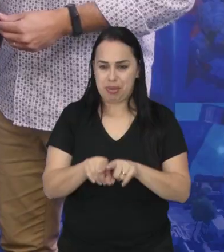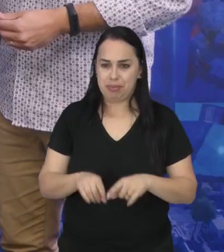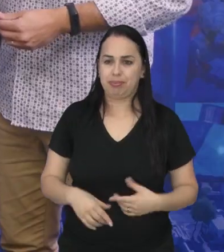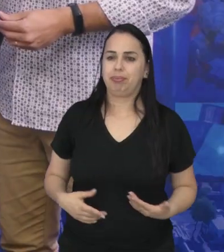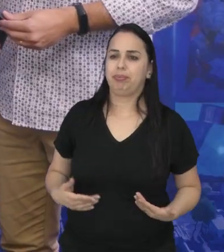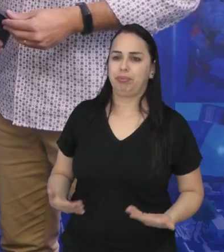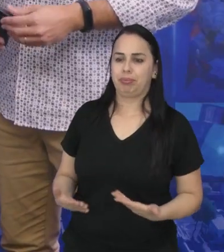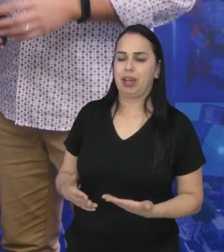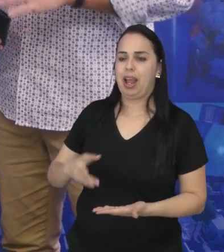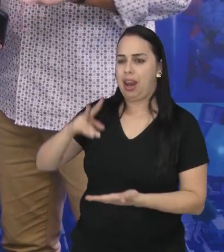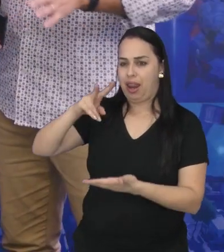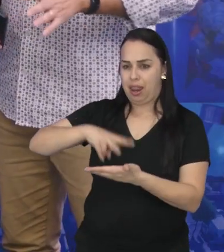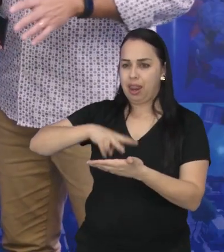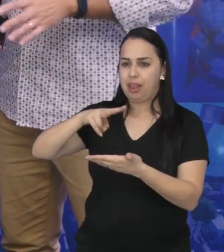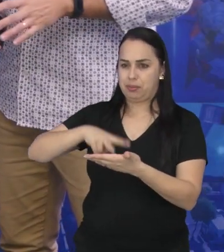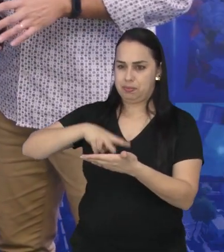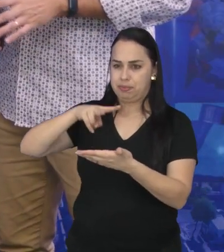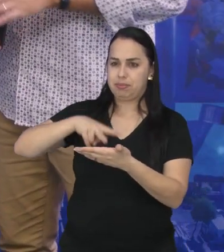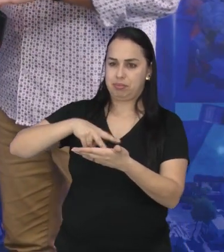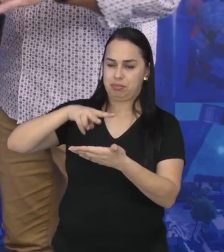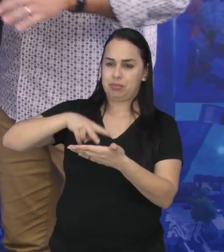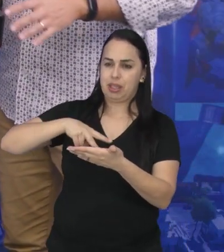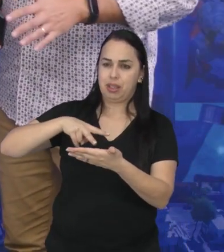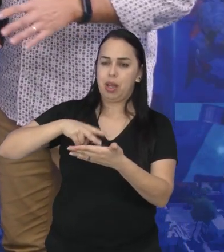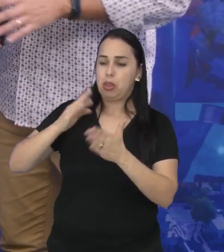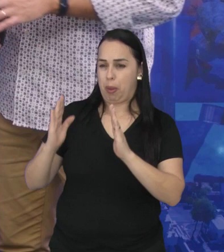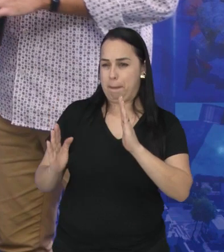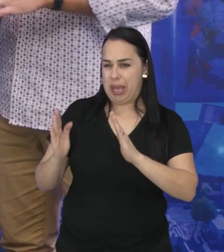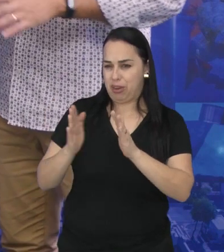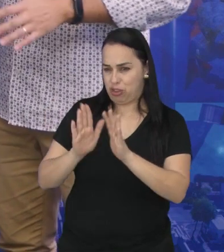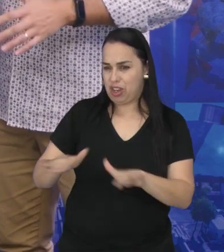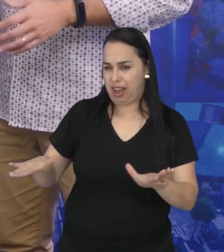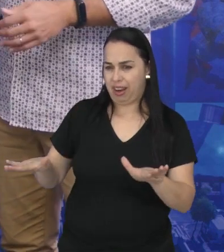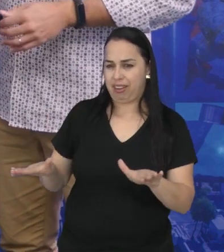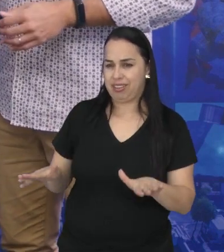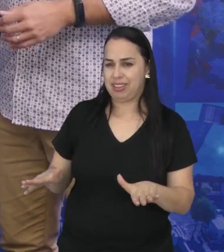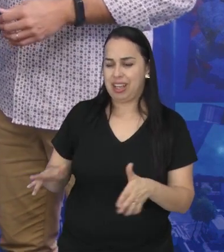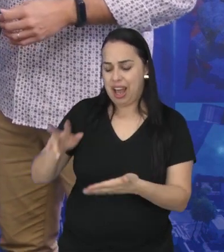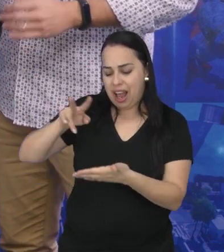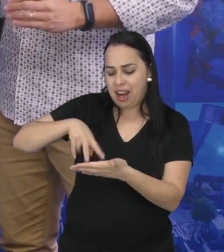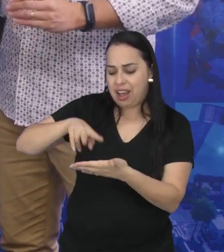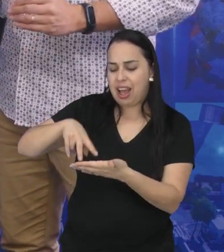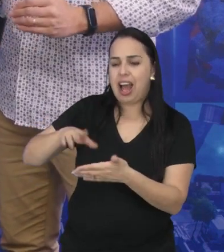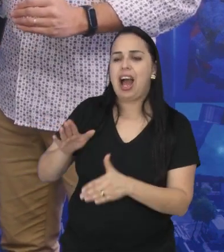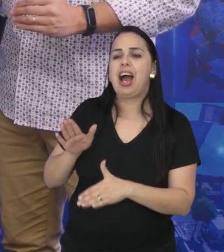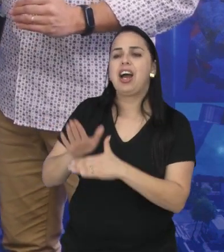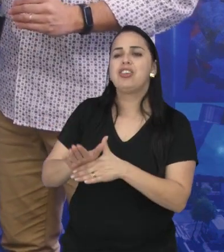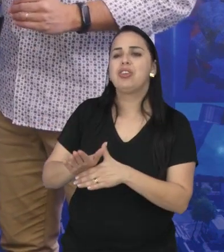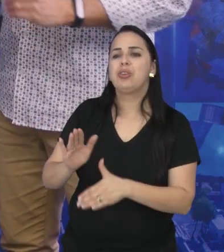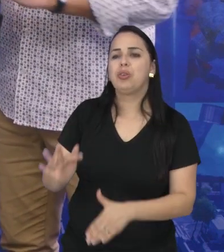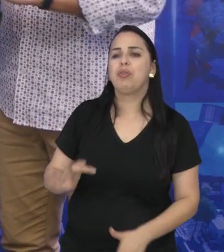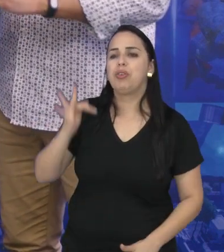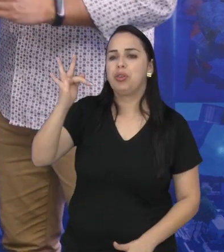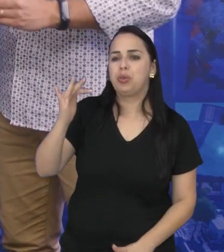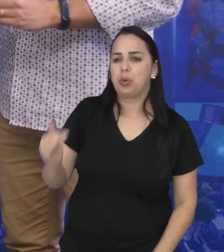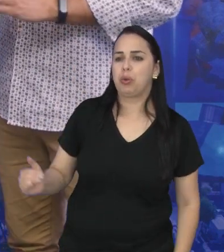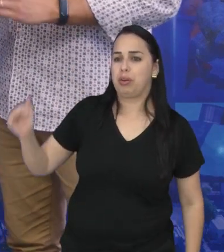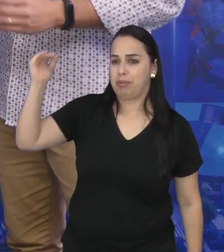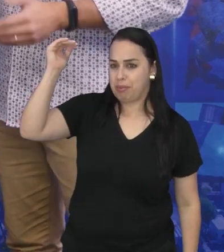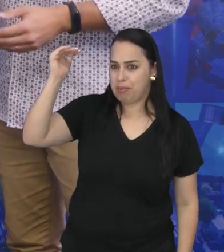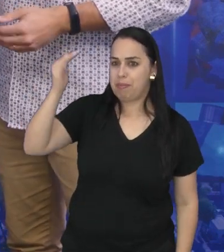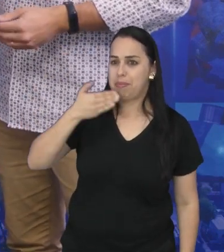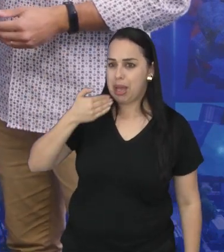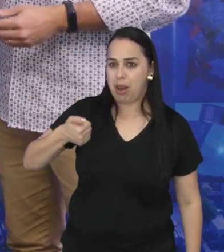geral. A leitura, logo nessa primeira fase da vida, ajuda a ser um adulto